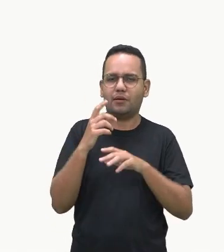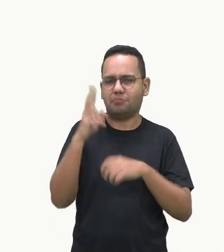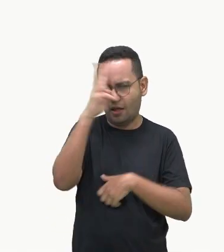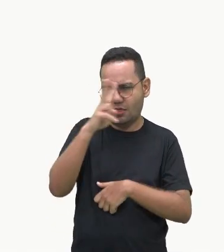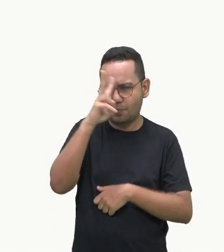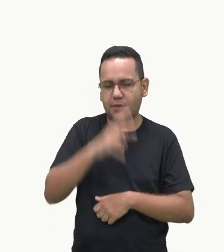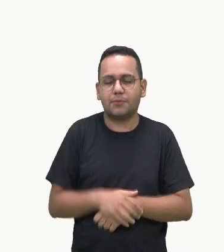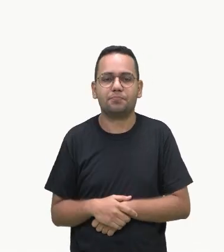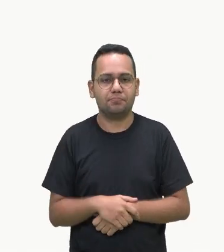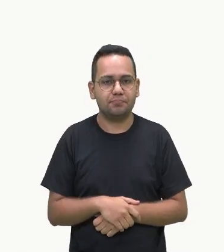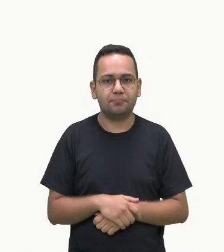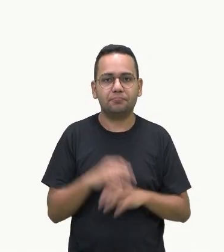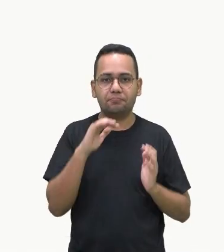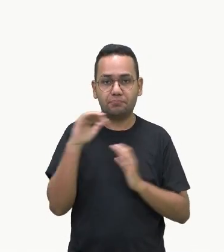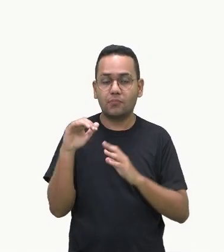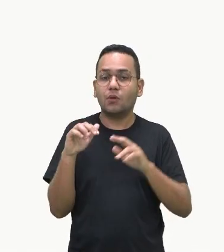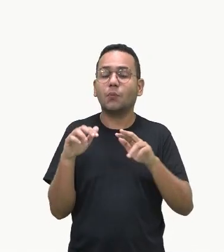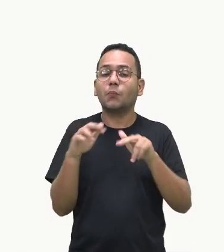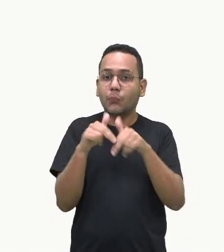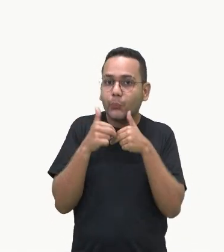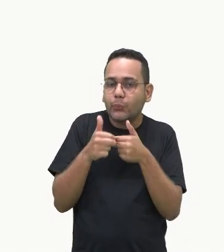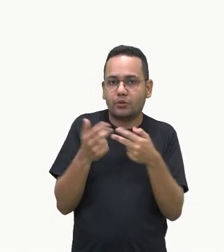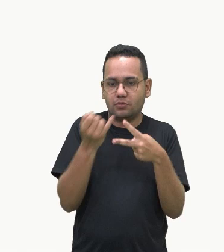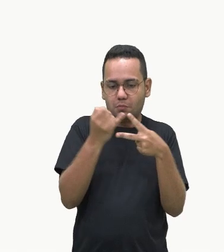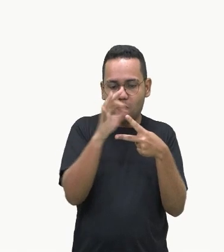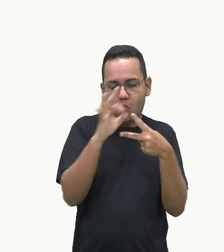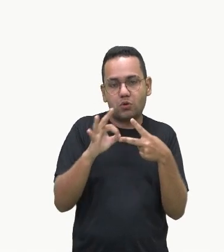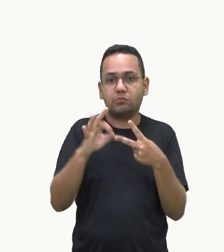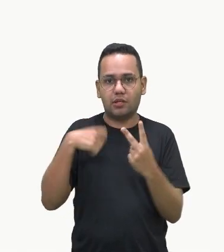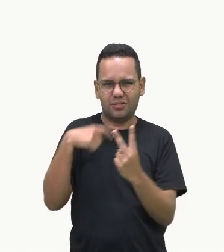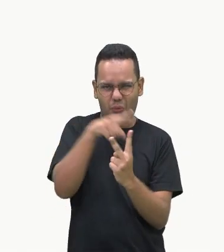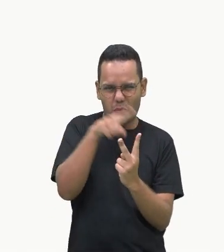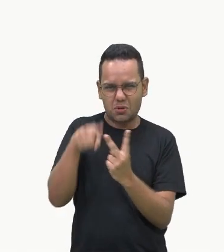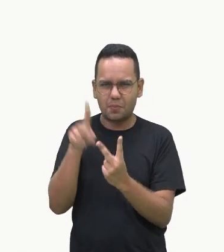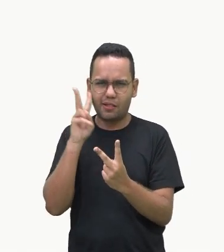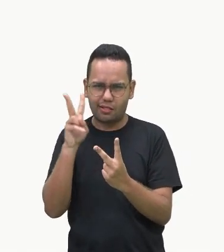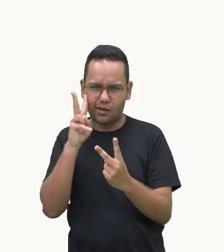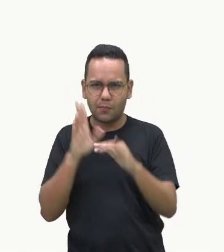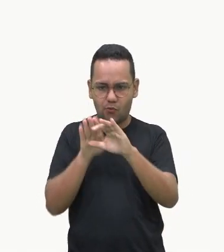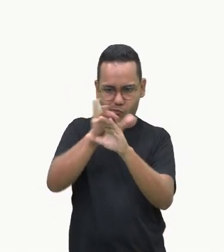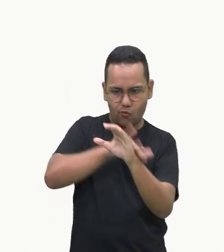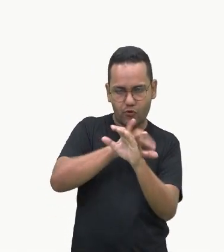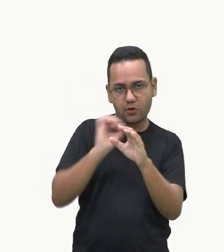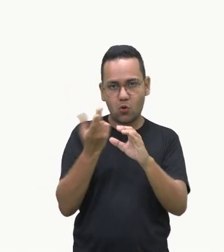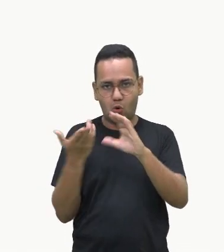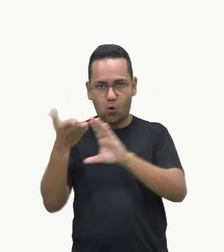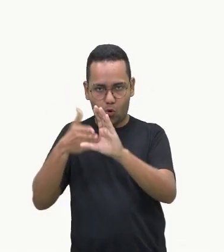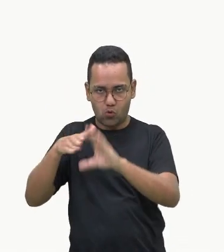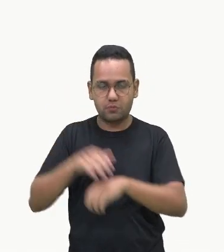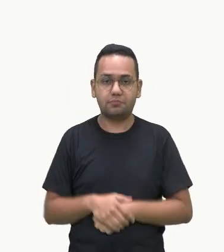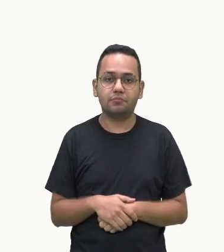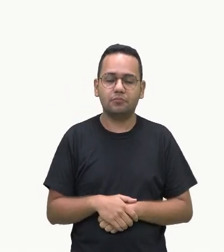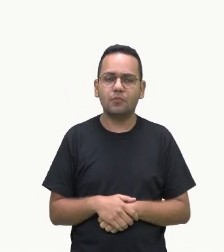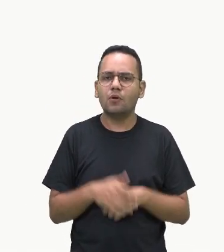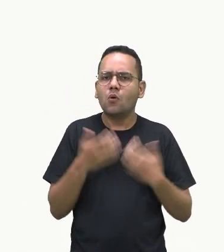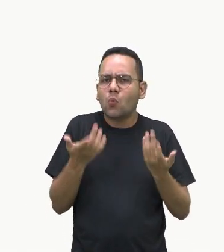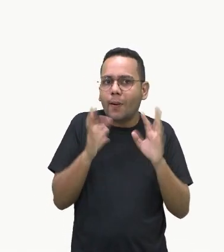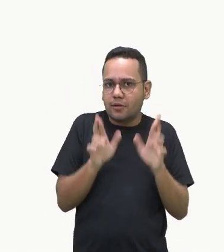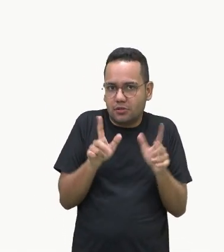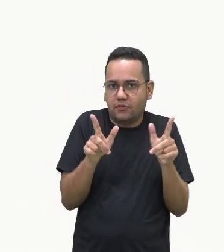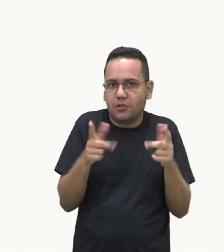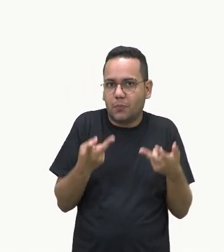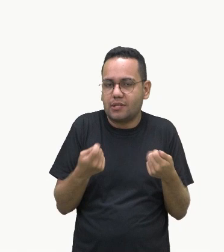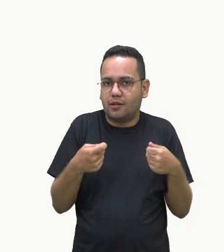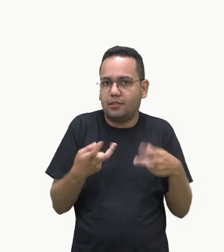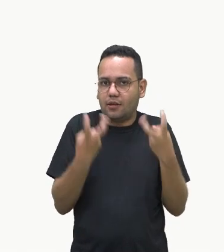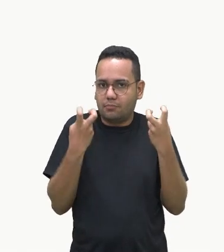polígono, ele pode ser convexo e pode ser côncavo. Quem é que faz a diferença? É a reta que você traça aí